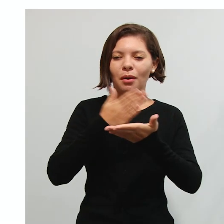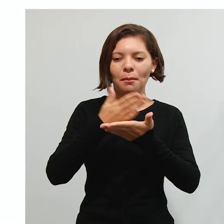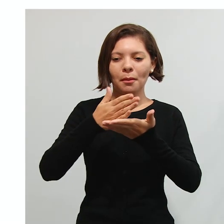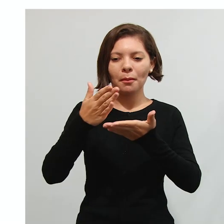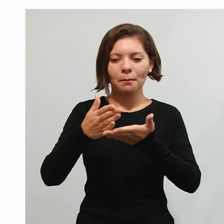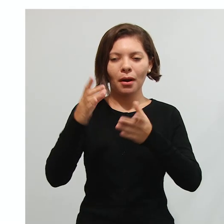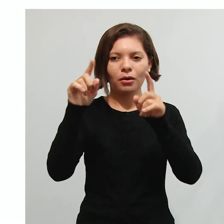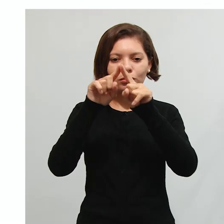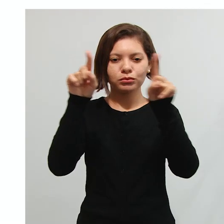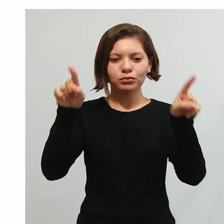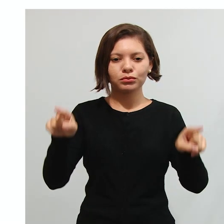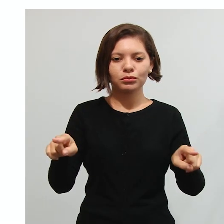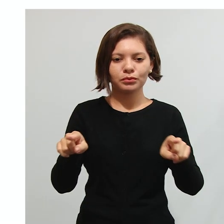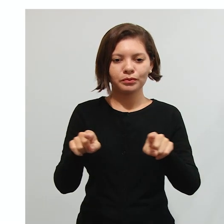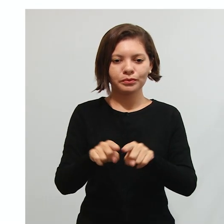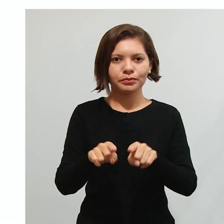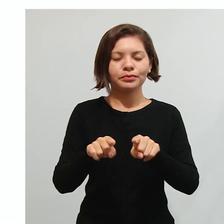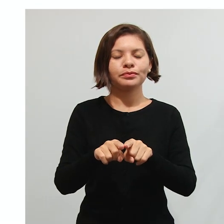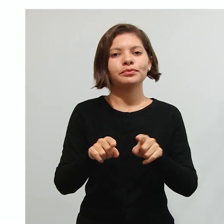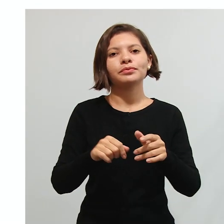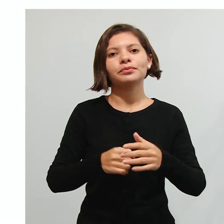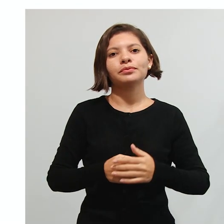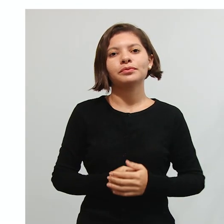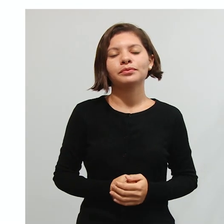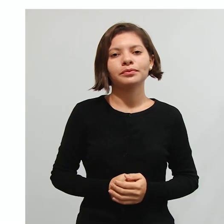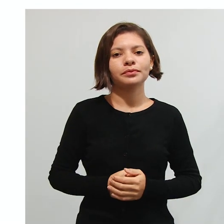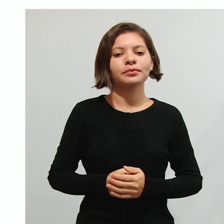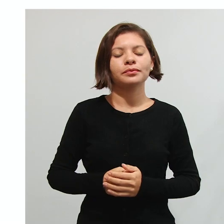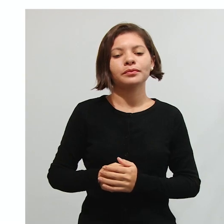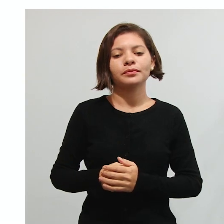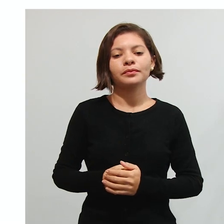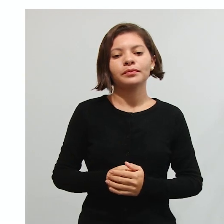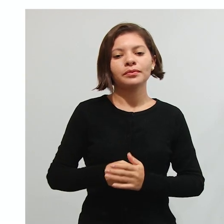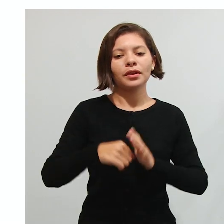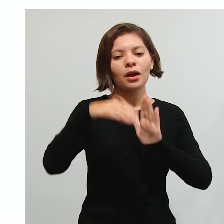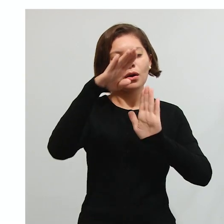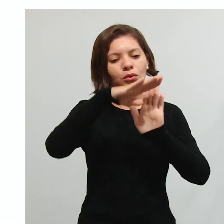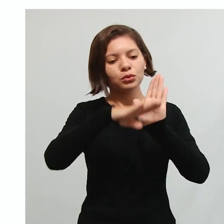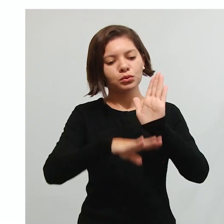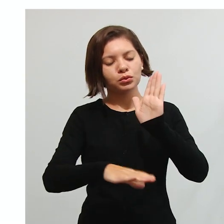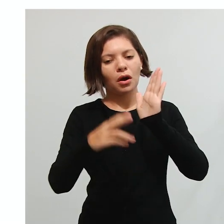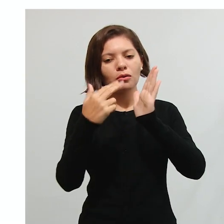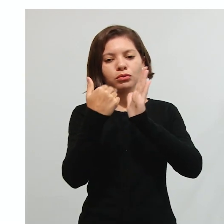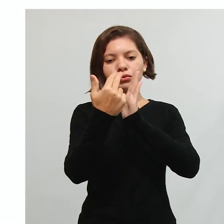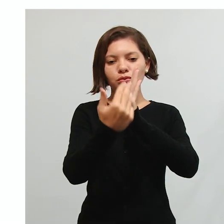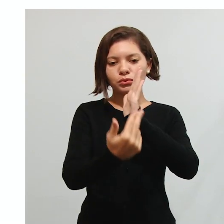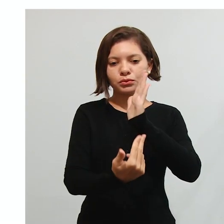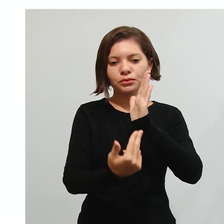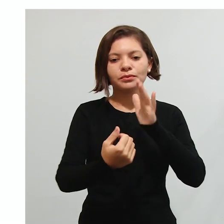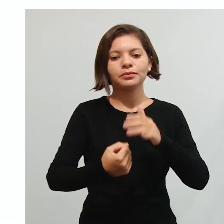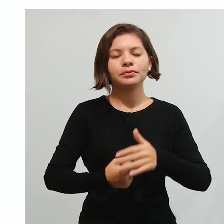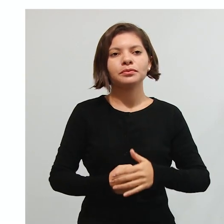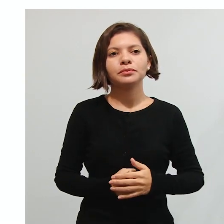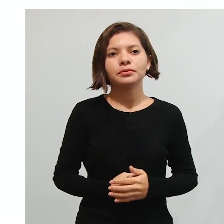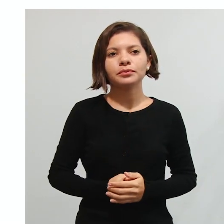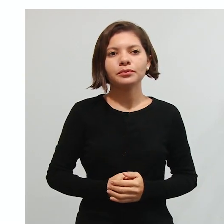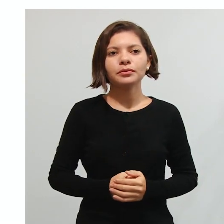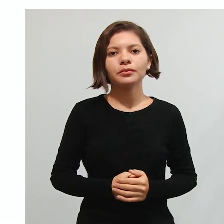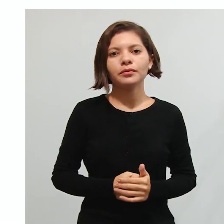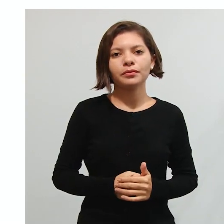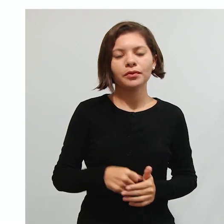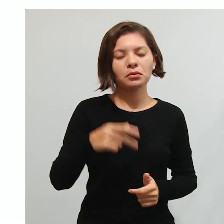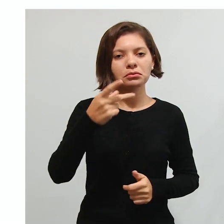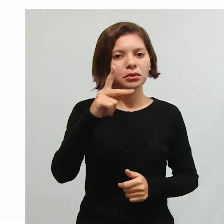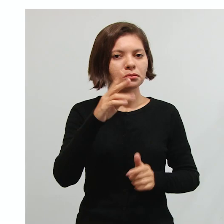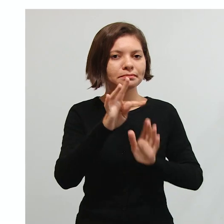a estrutura do texto Então ele vai ter uma capa uma folha de rosto uma lista de todas as ilustrações que você utilizou lá